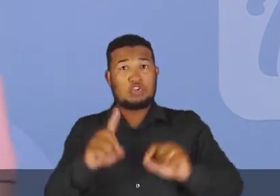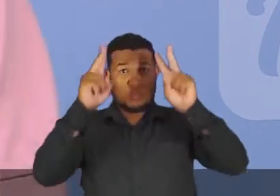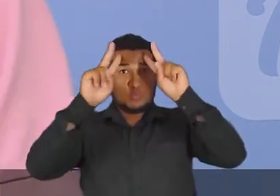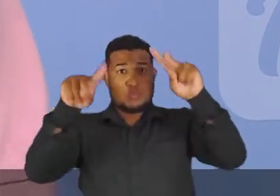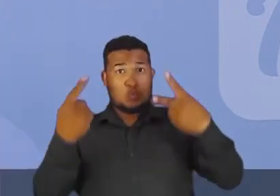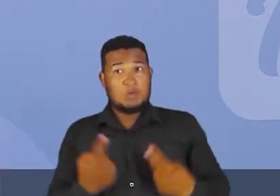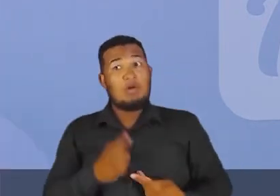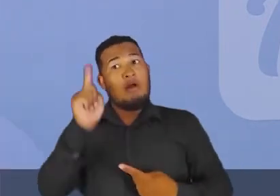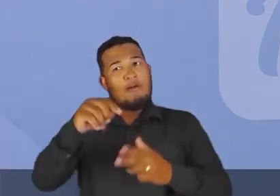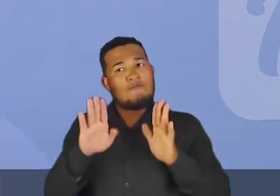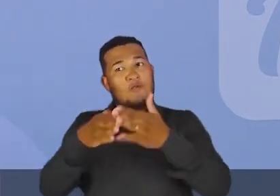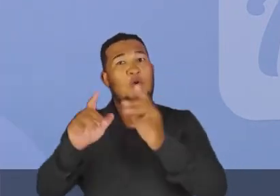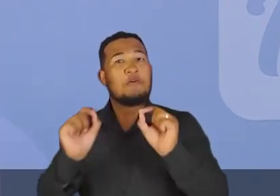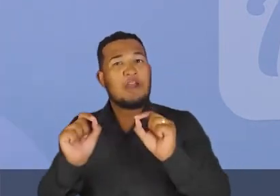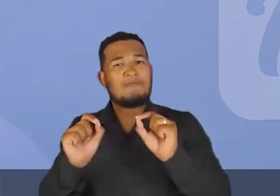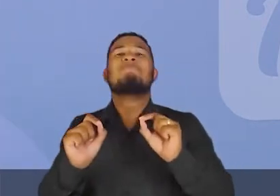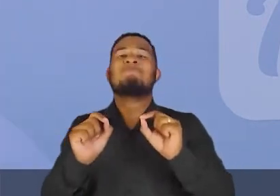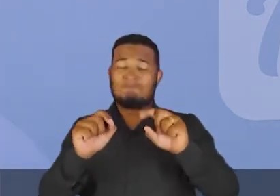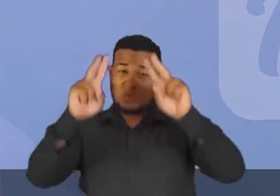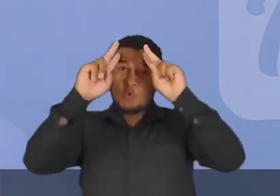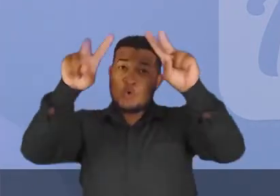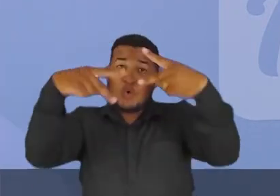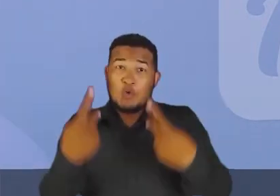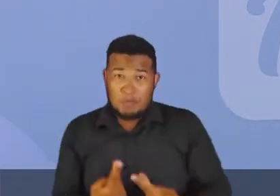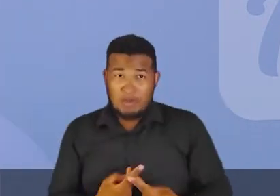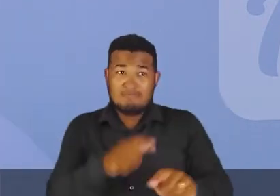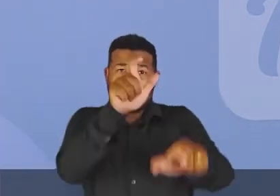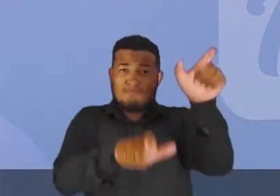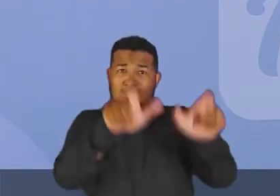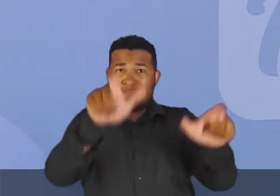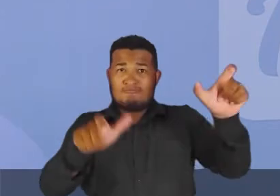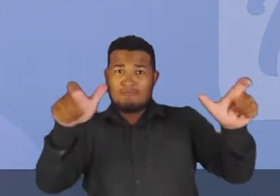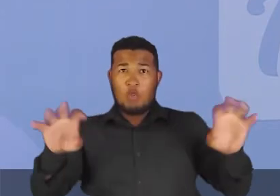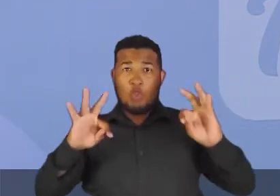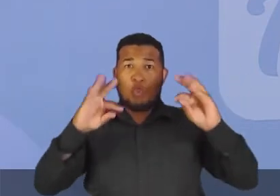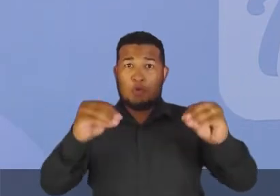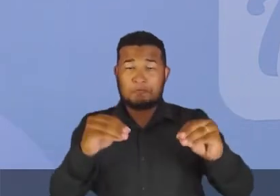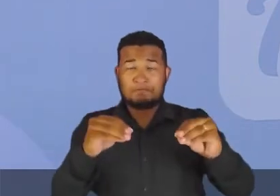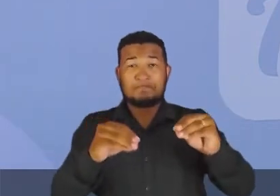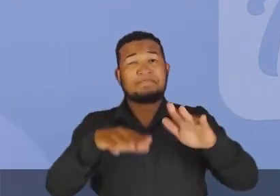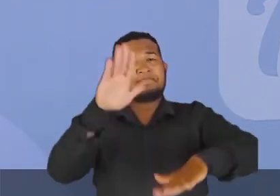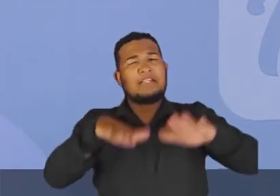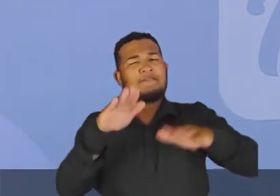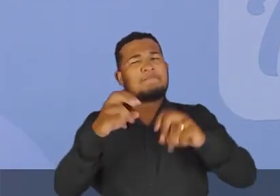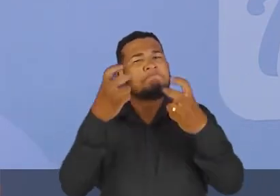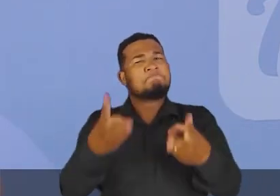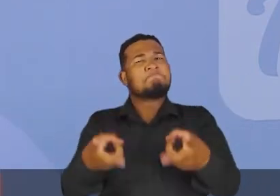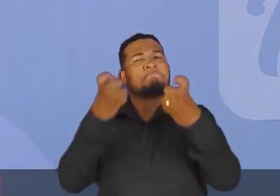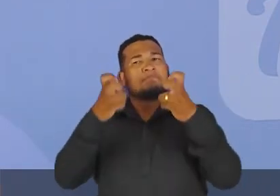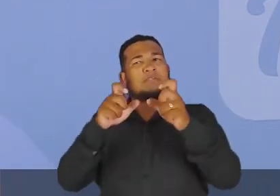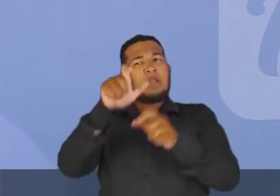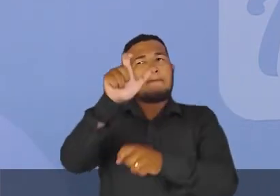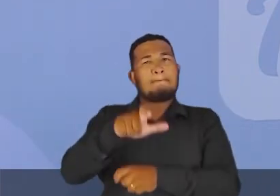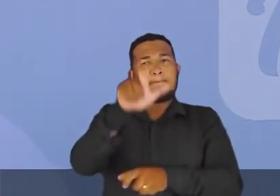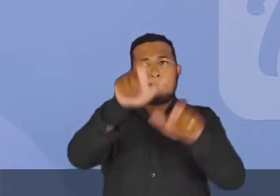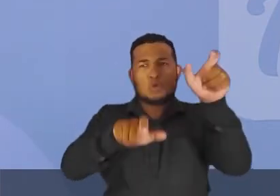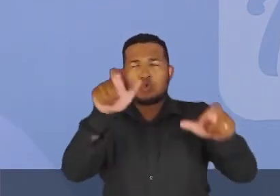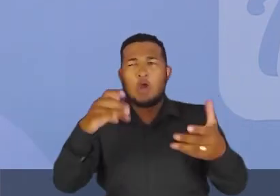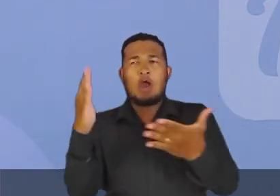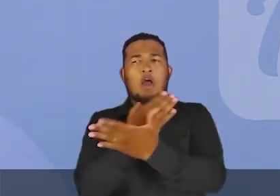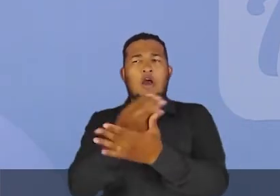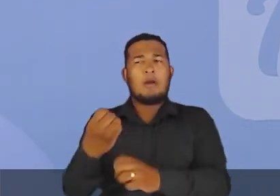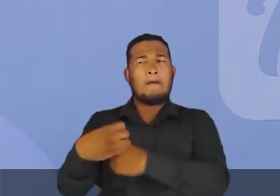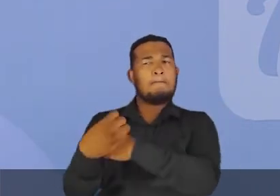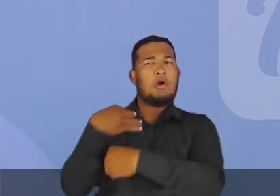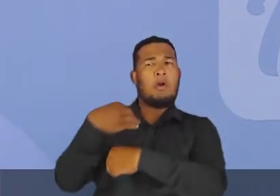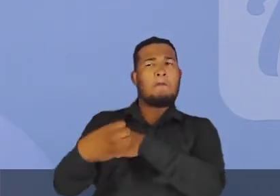são para os humanos, gente. E, às vezes, a gente ouve, né, de pessoas algumas coisas